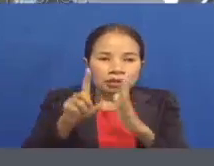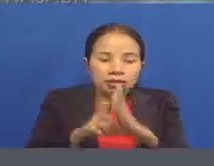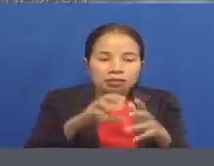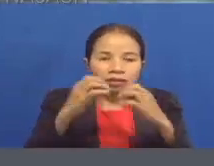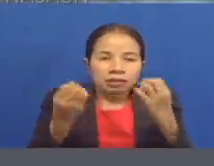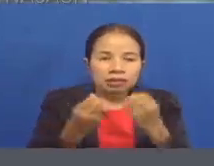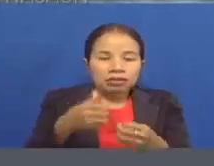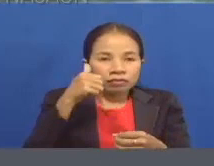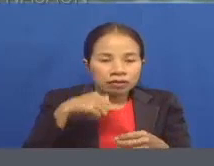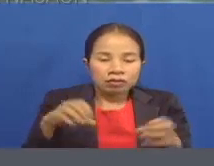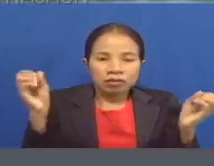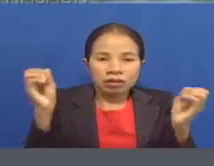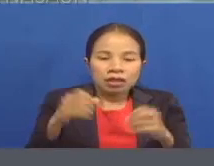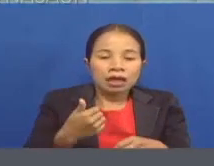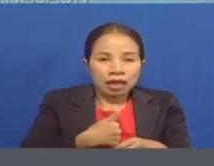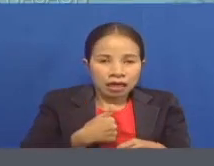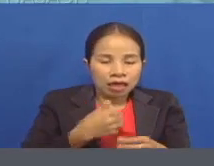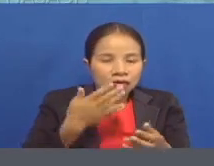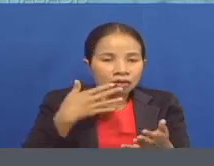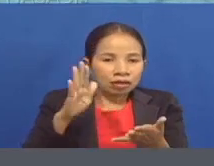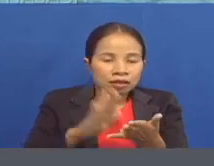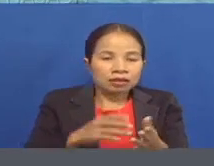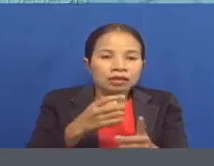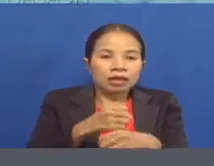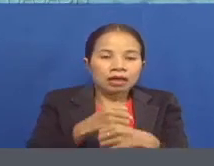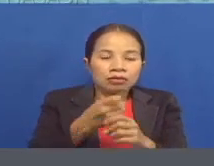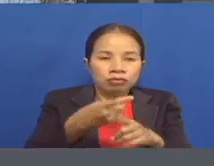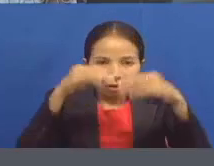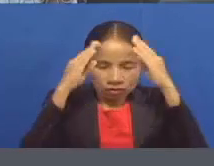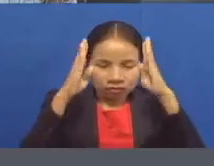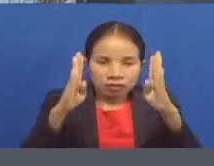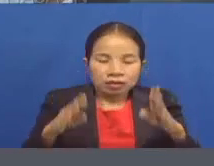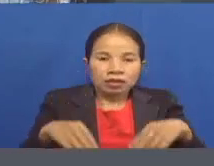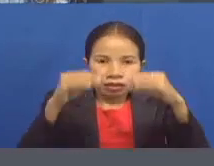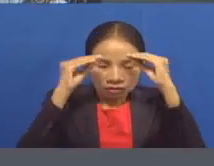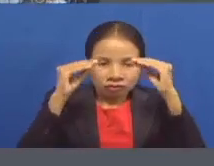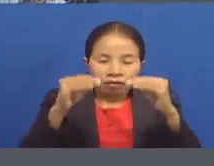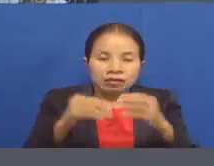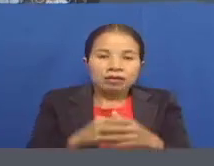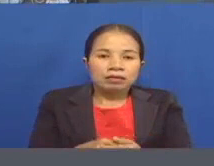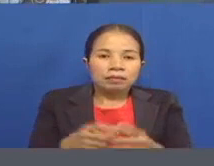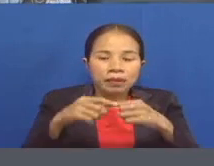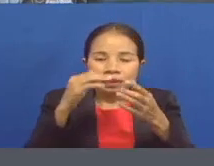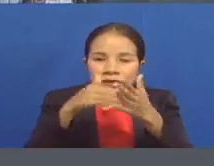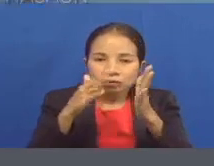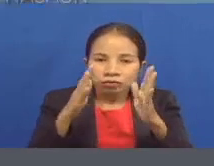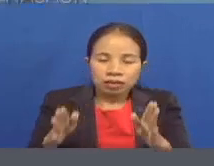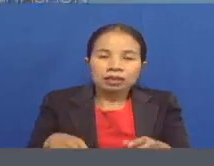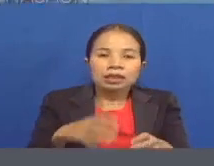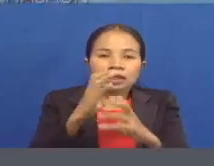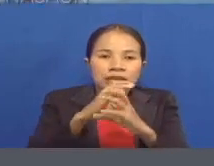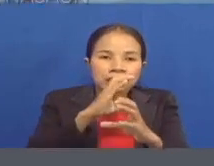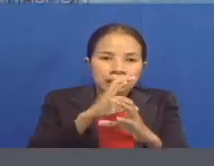Redefeto Timor-Leste lamenta ho acto nebe halo husi docente ho di fo orientação ka bimbingan banye estudante iha